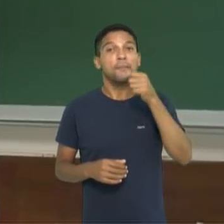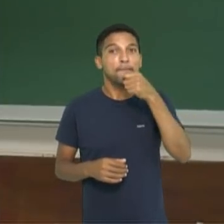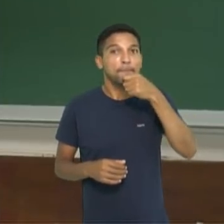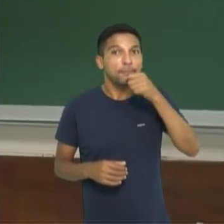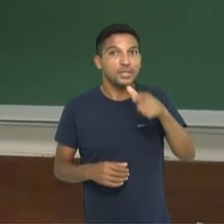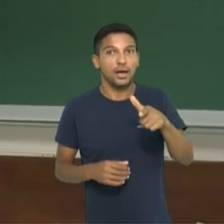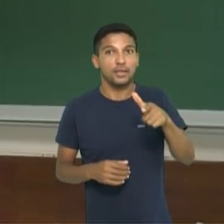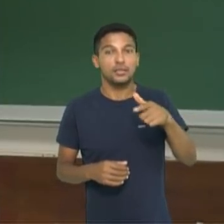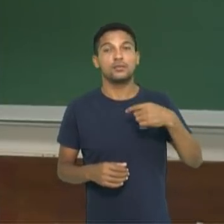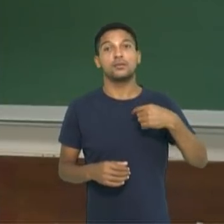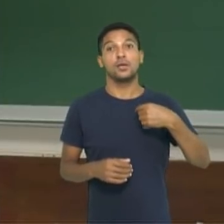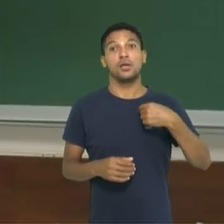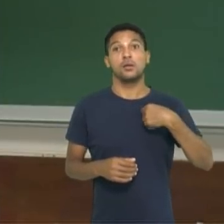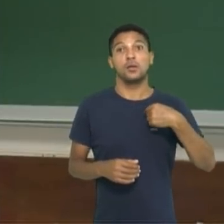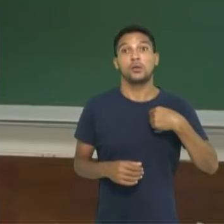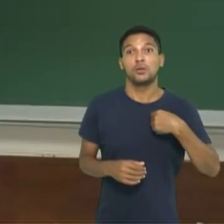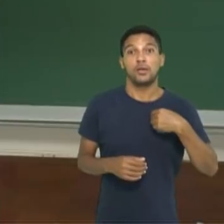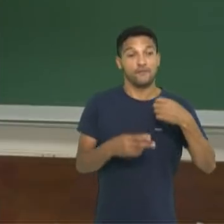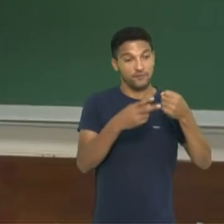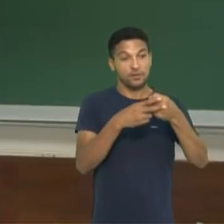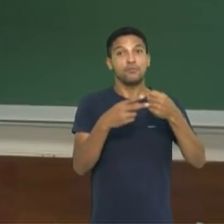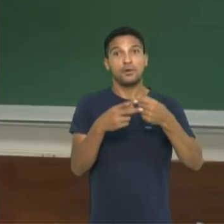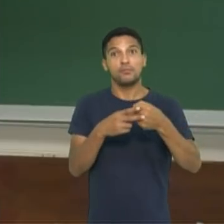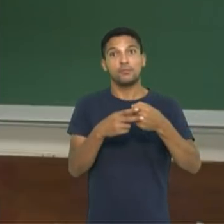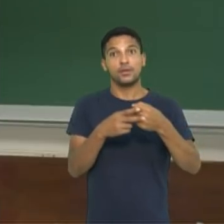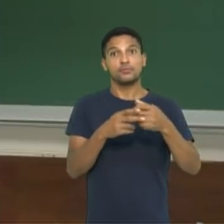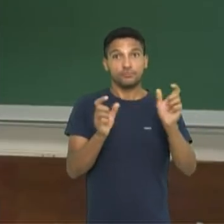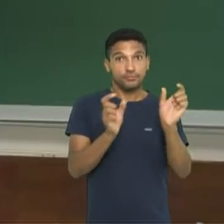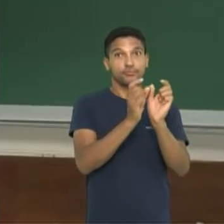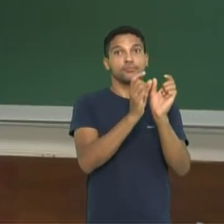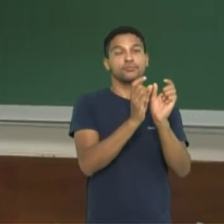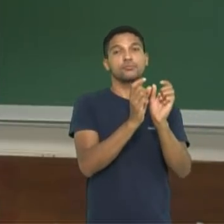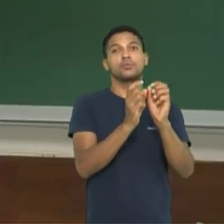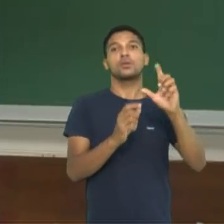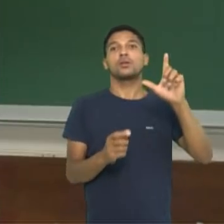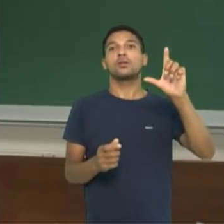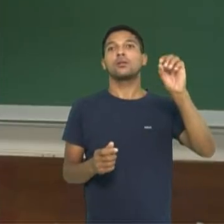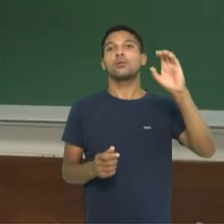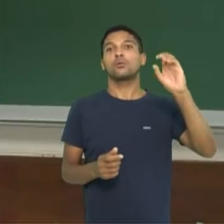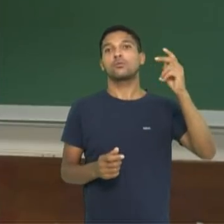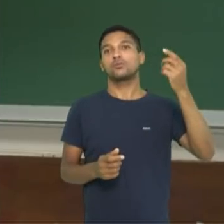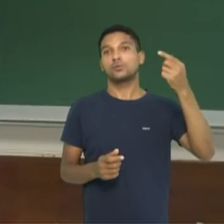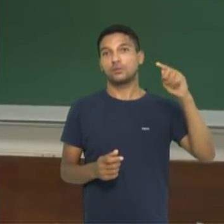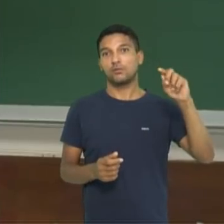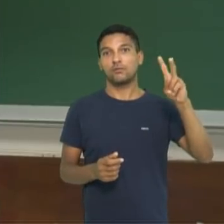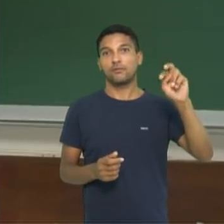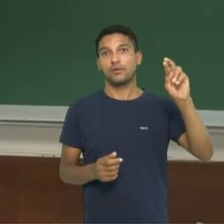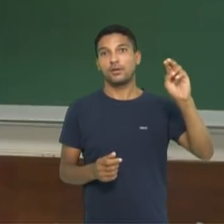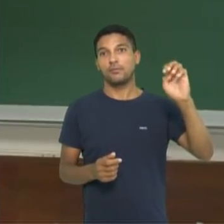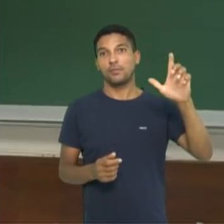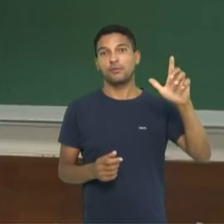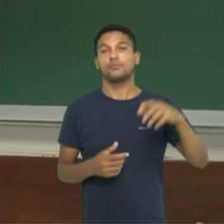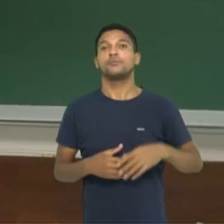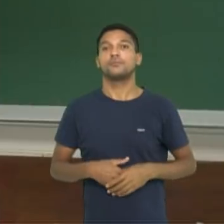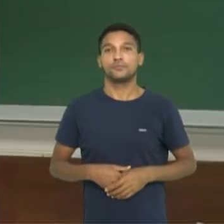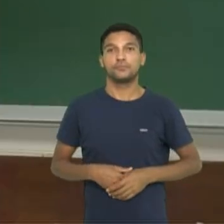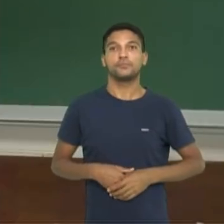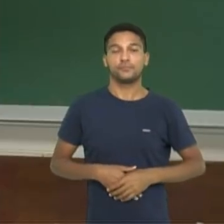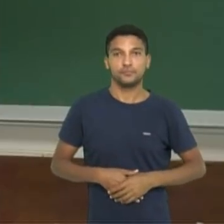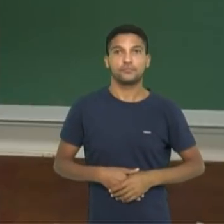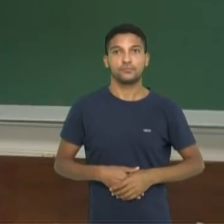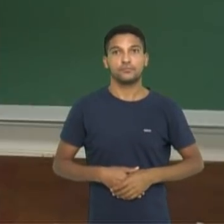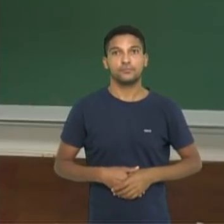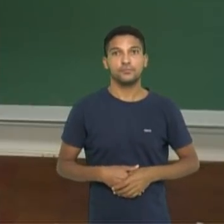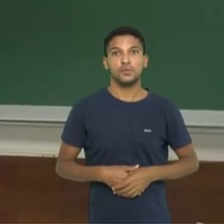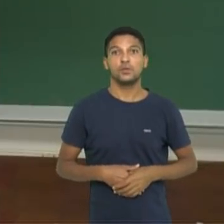única palavra, numa única flexão verbal, contarei uma piada, né? Eu teria aqui o futuro do presente, ao invés